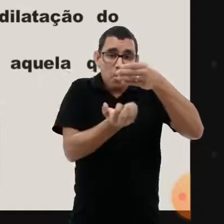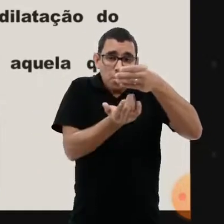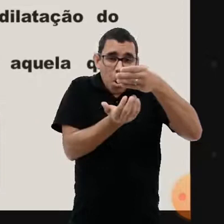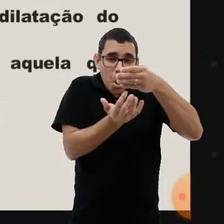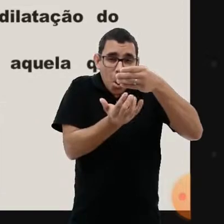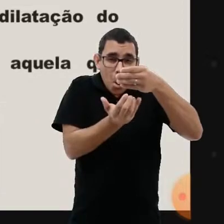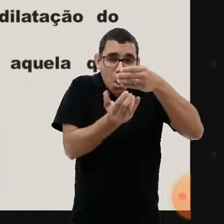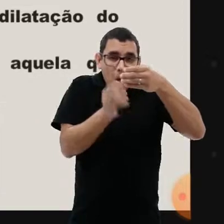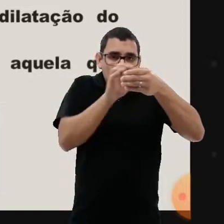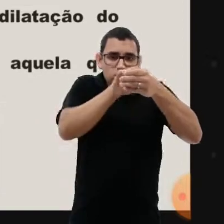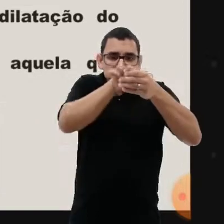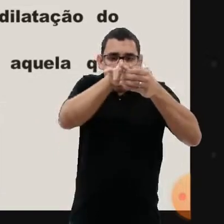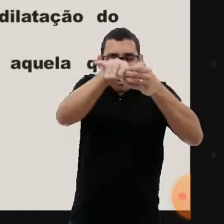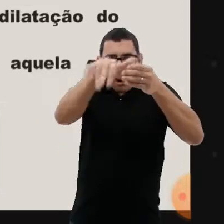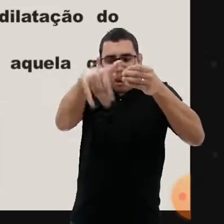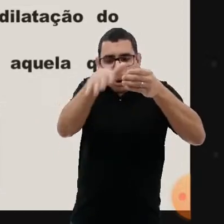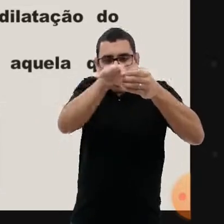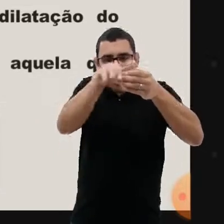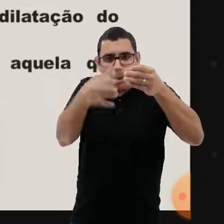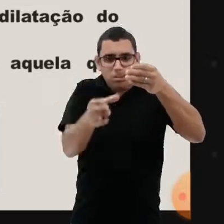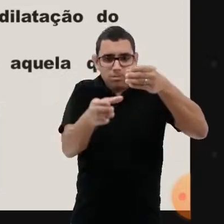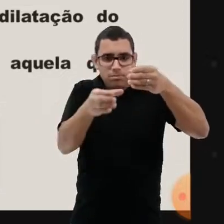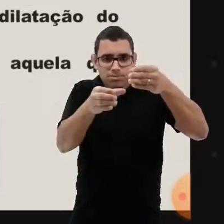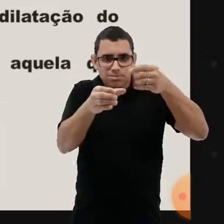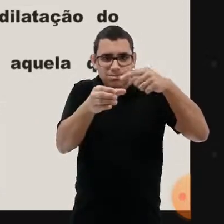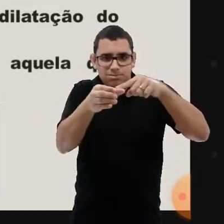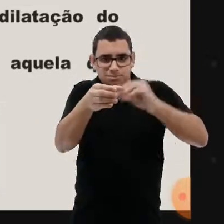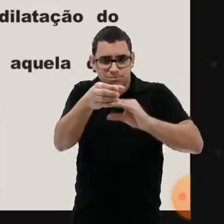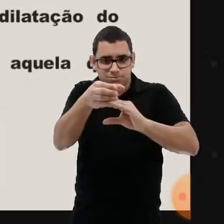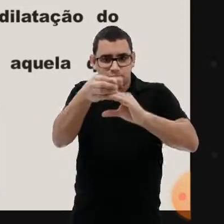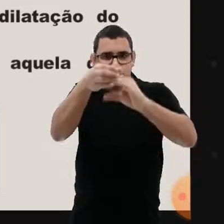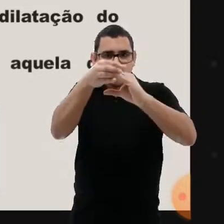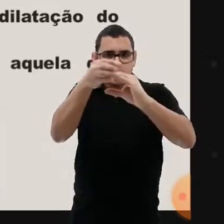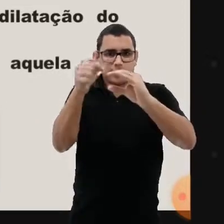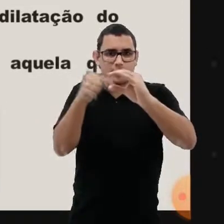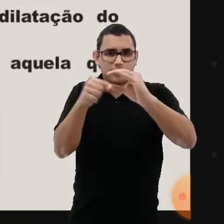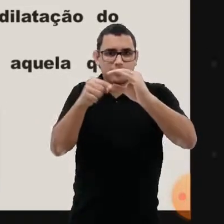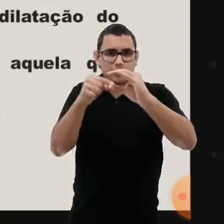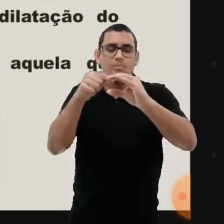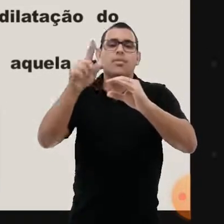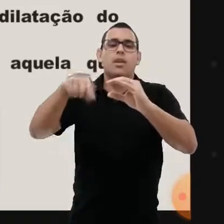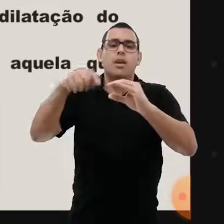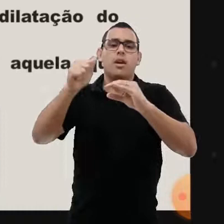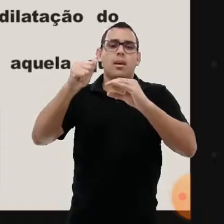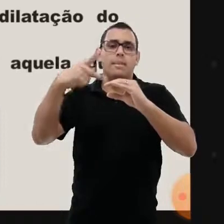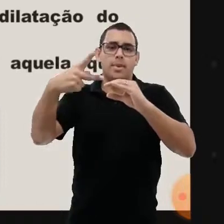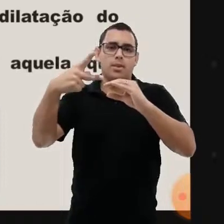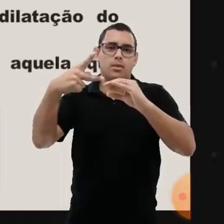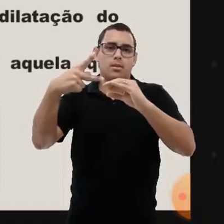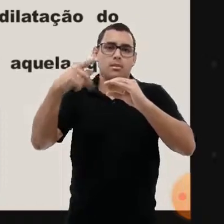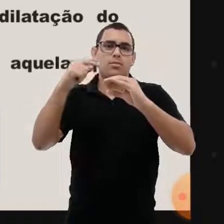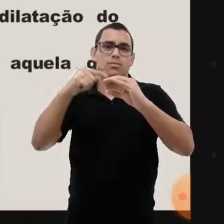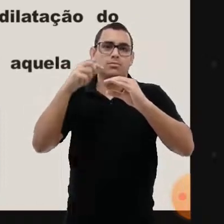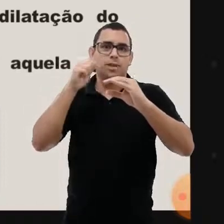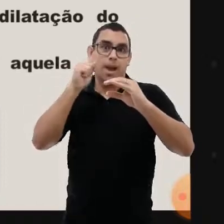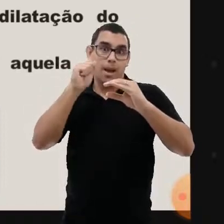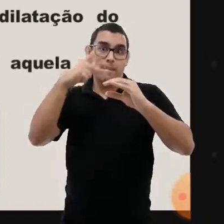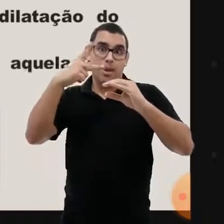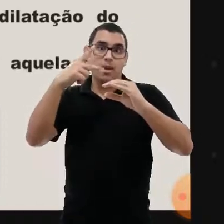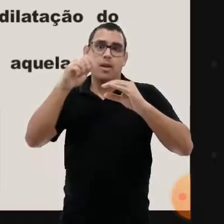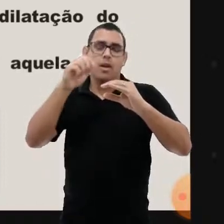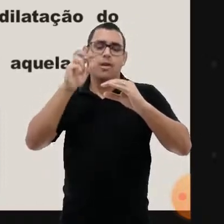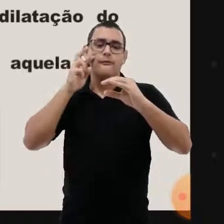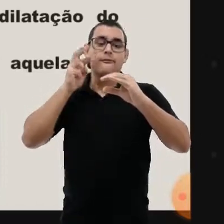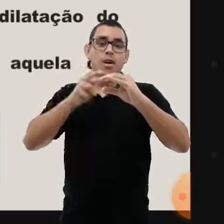em um recipiente. E após o aquecimento, o líquido que transbordou no frasco vai representar essa dilatação aparente,